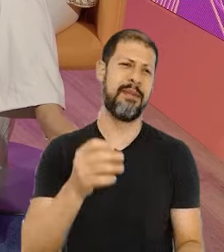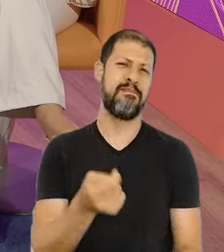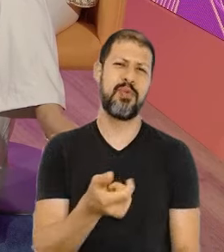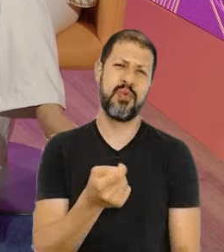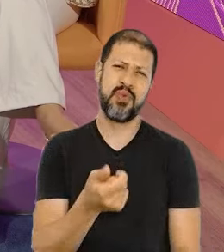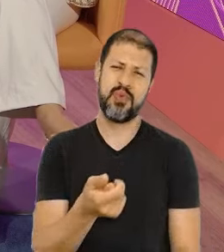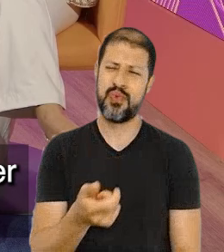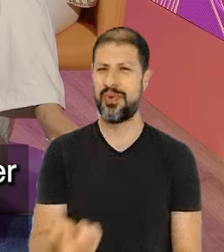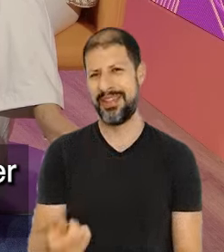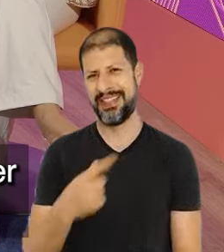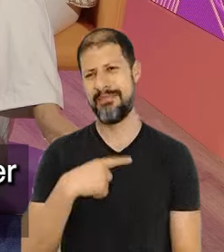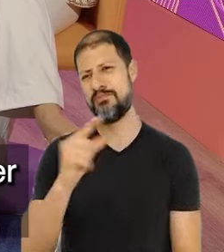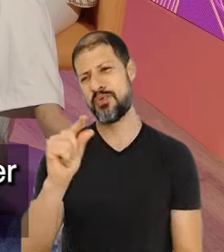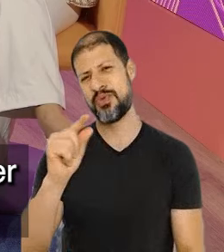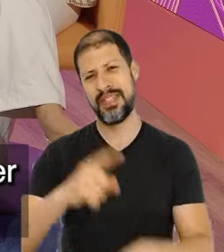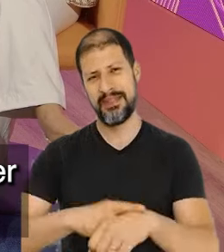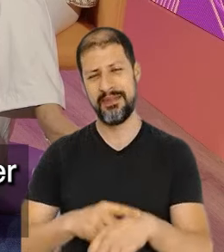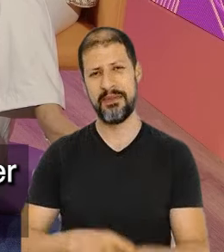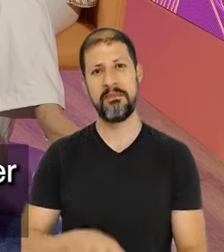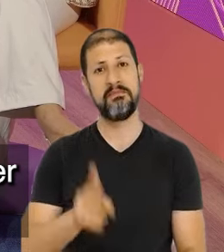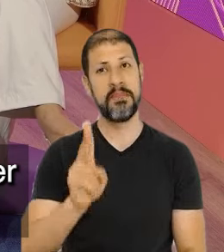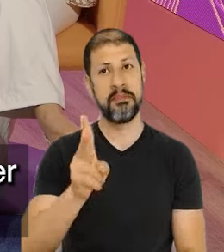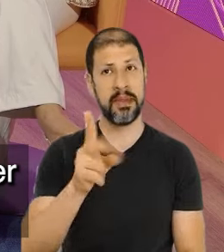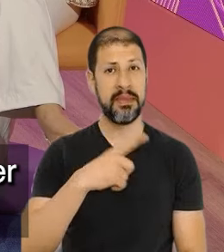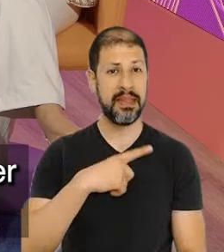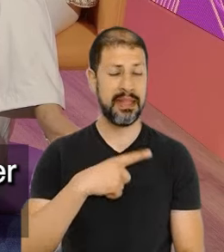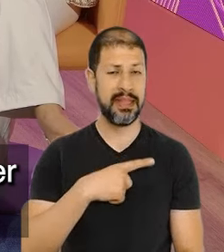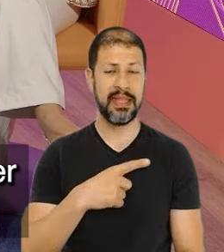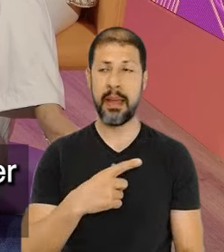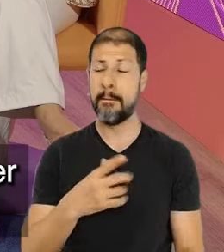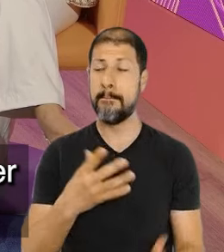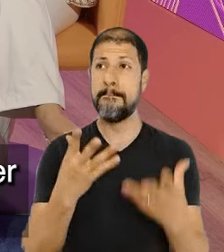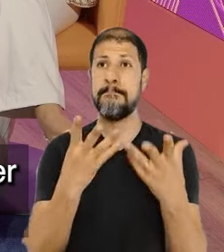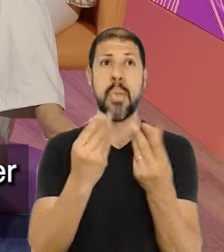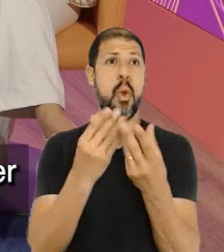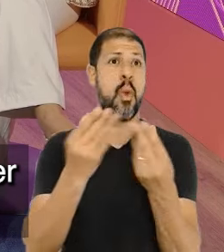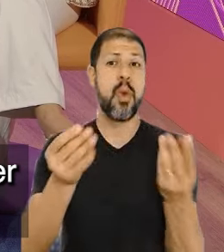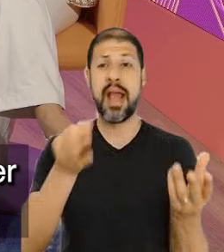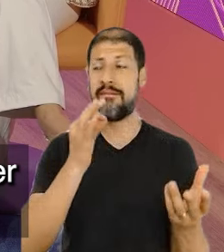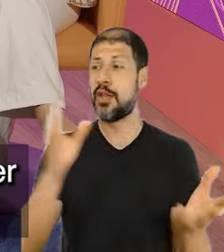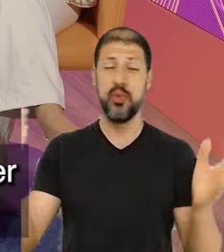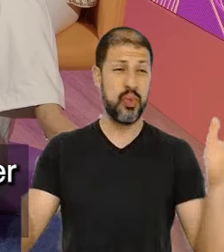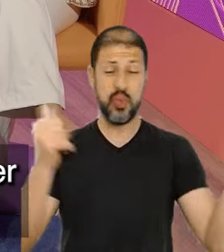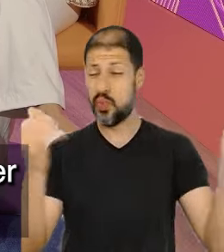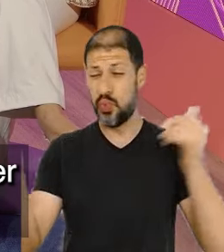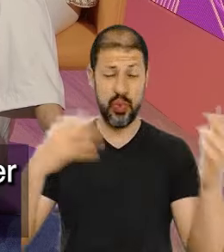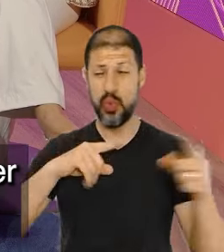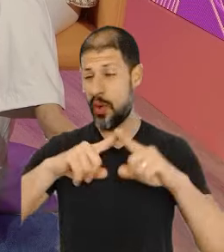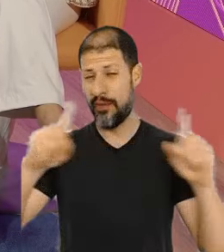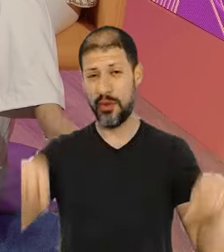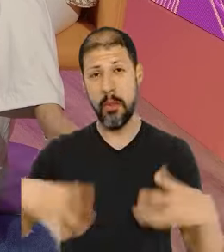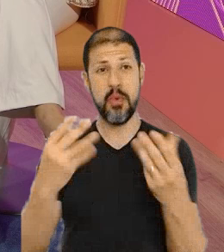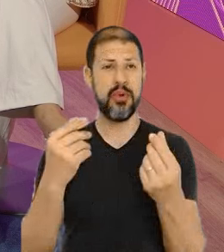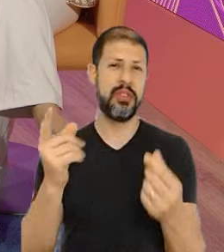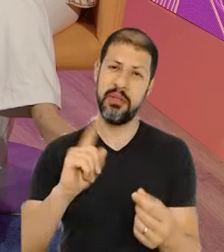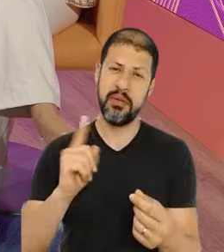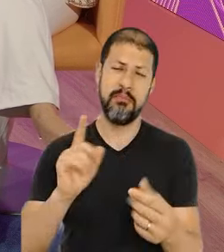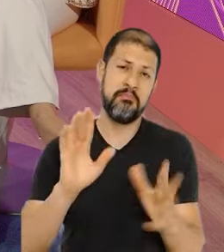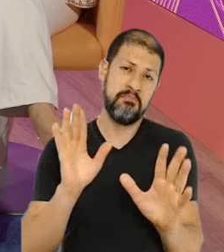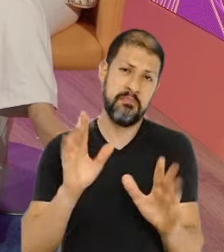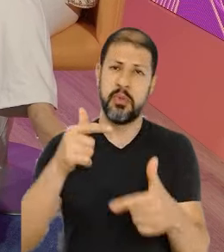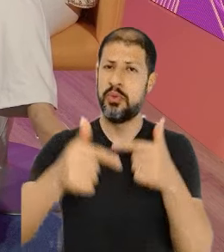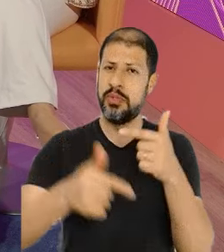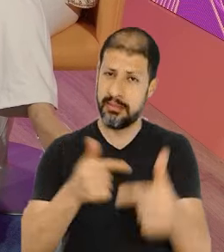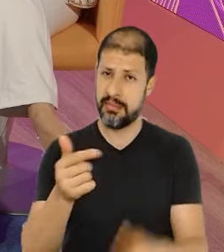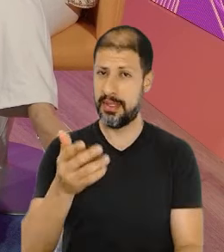Ali há pouco tempo né olia mesmo você não tendo demanda para ter todos ali como como colaborador o trabalho